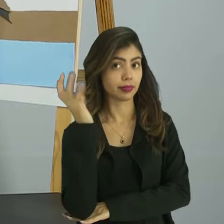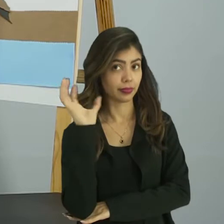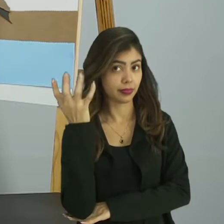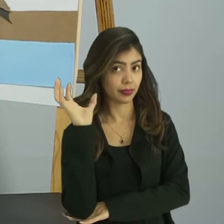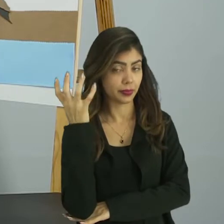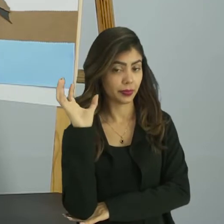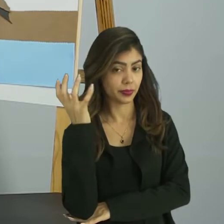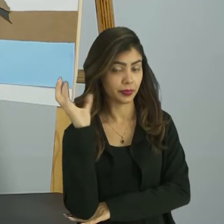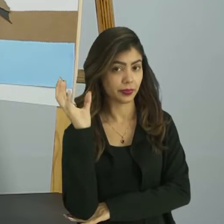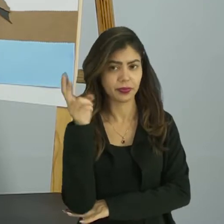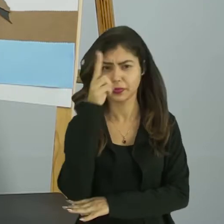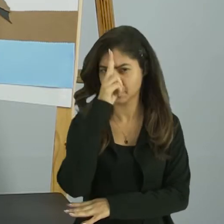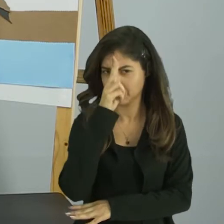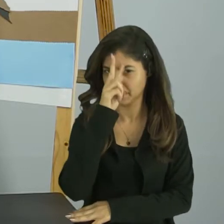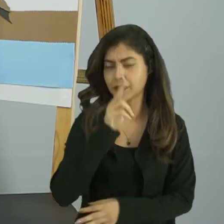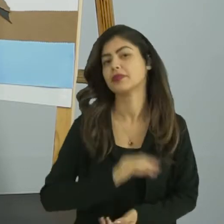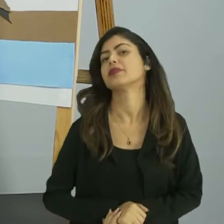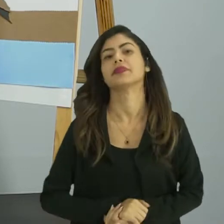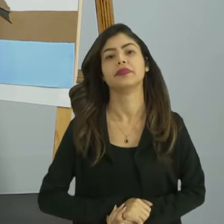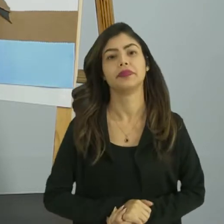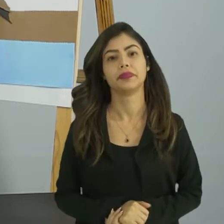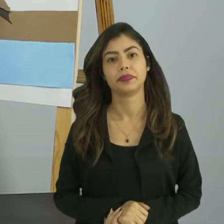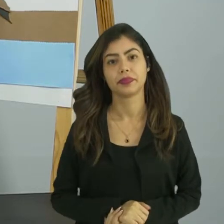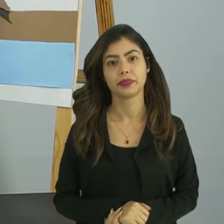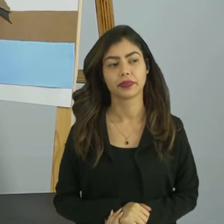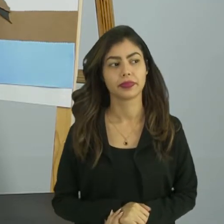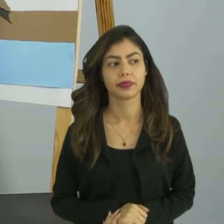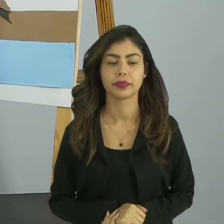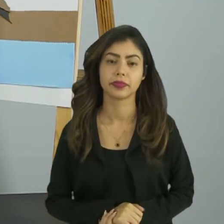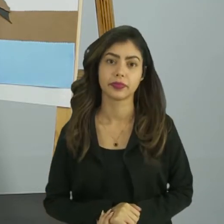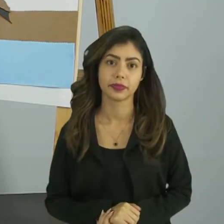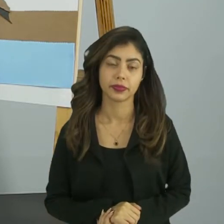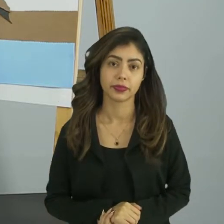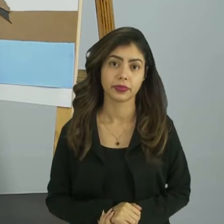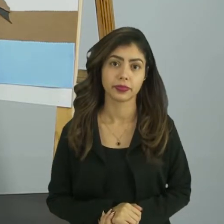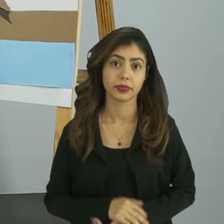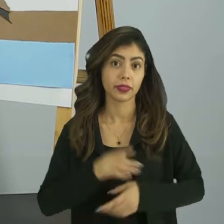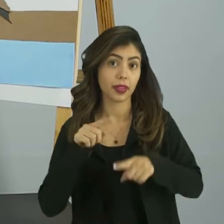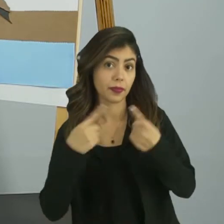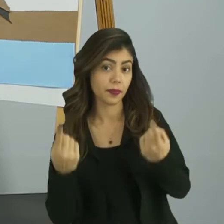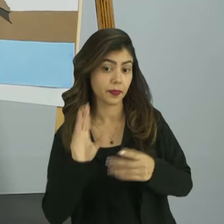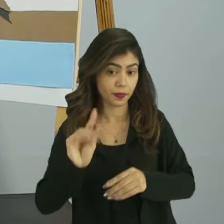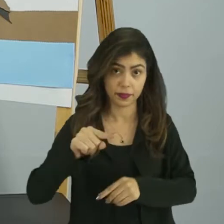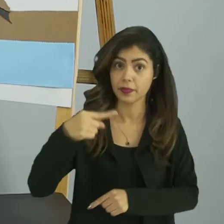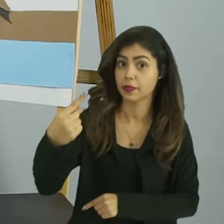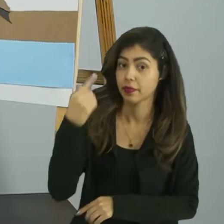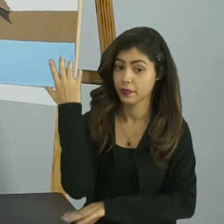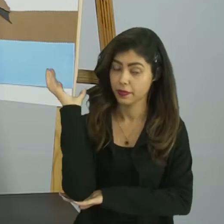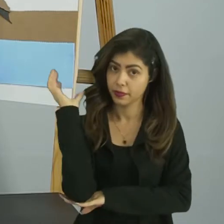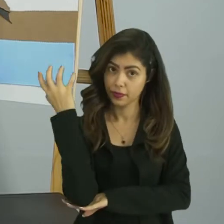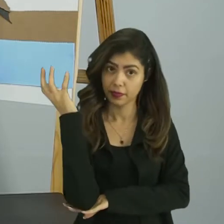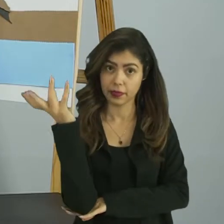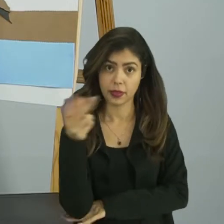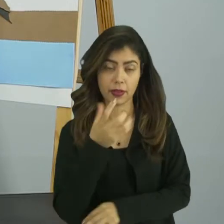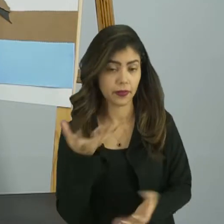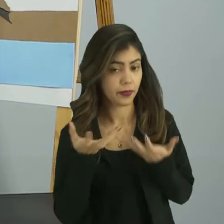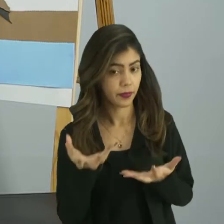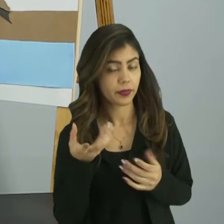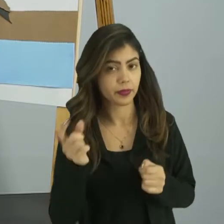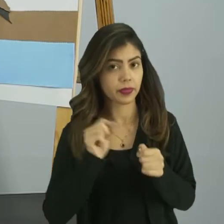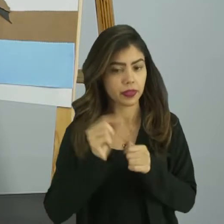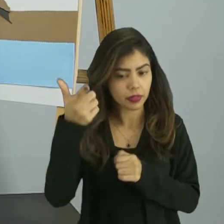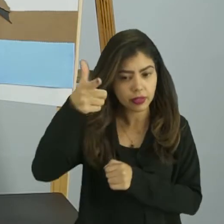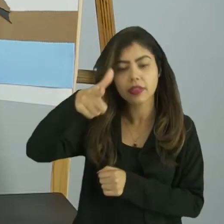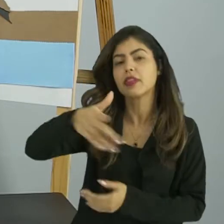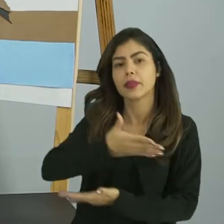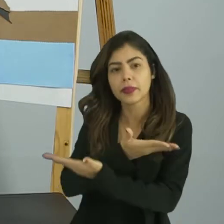as... Vocês lembram? Para as plantas. Mas além das plantas, eu quero